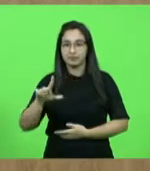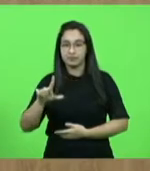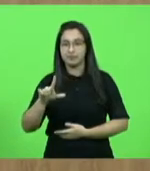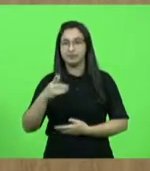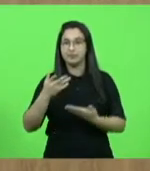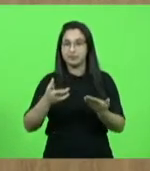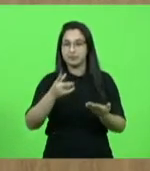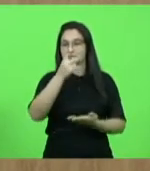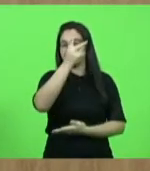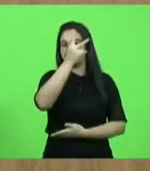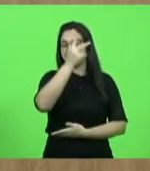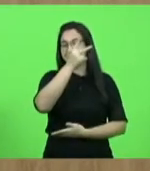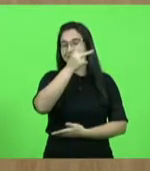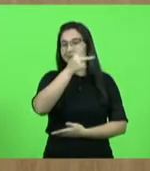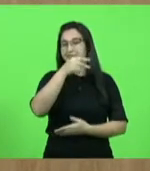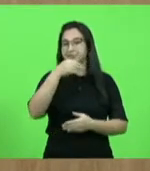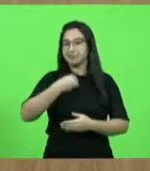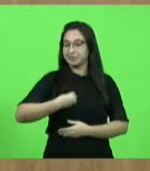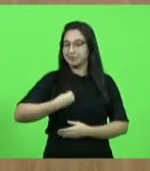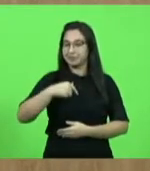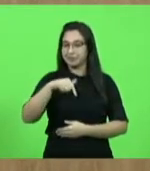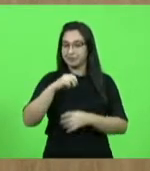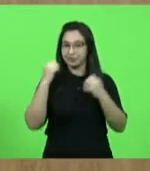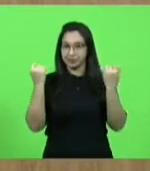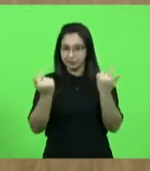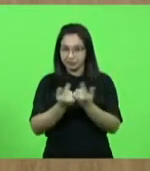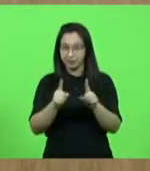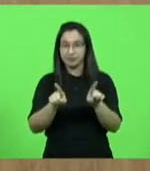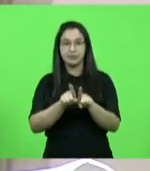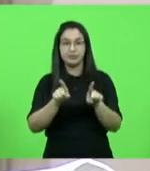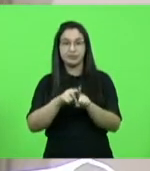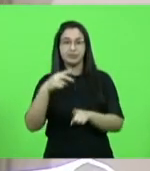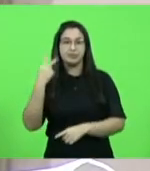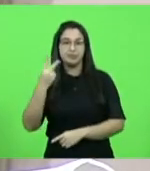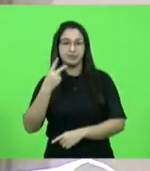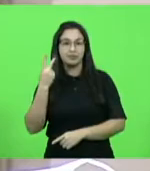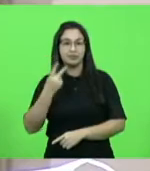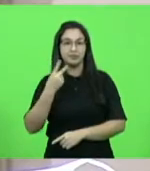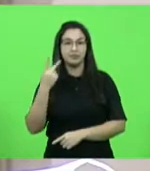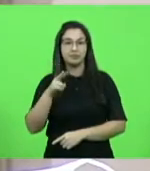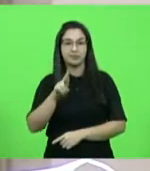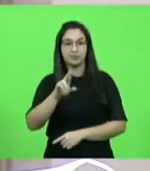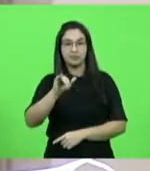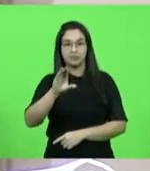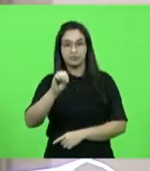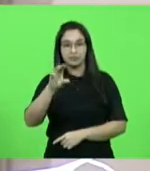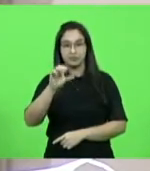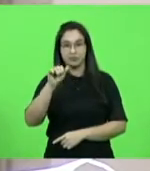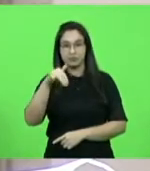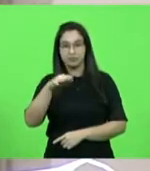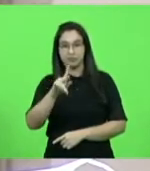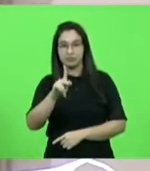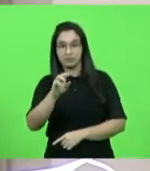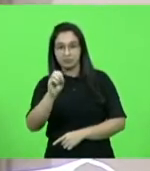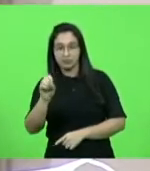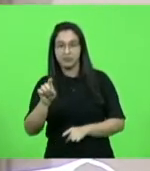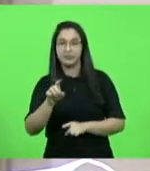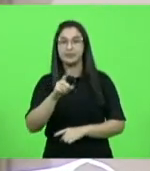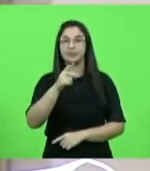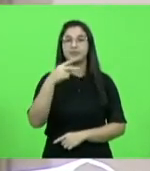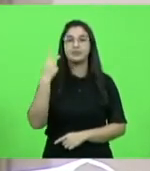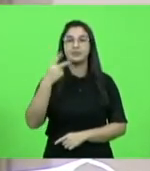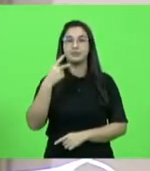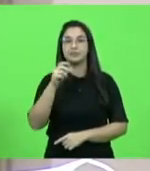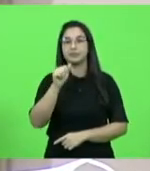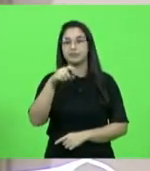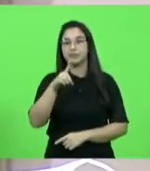presente no plenário desta casa, e dos vereadores de Rio do Campo, vereador Gilmar, vereador Lenoir e vereadora